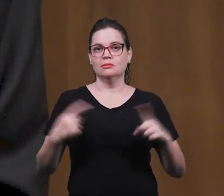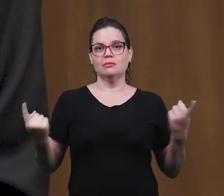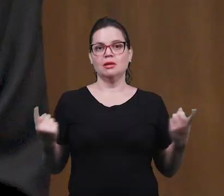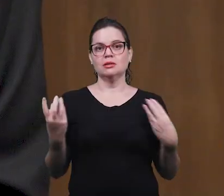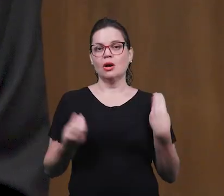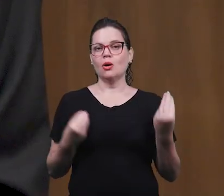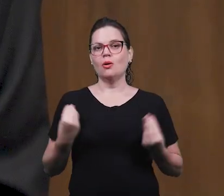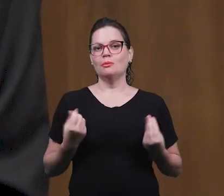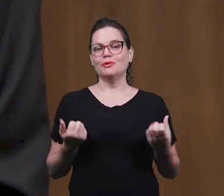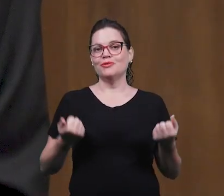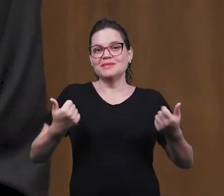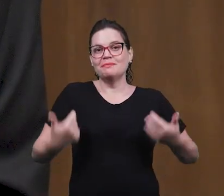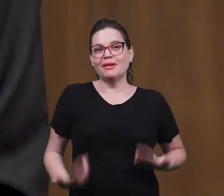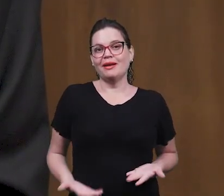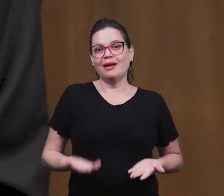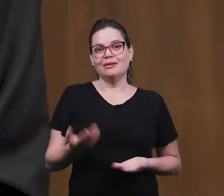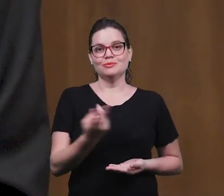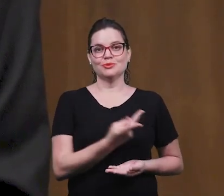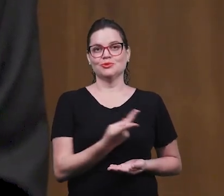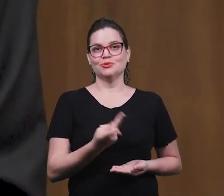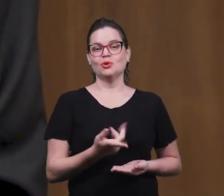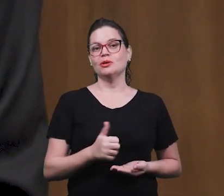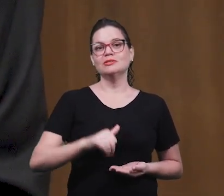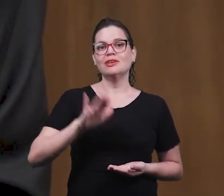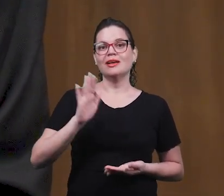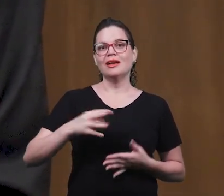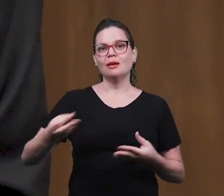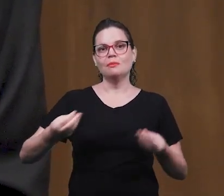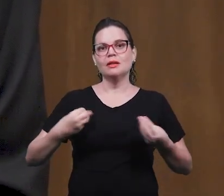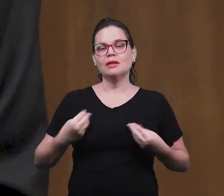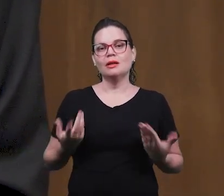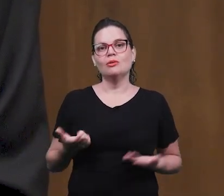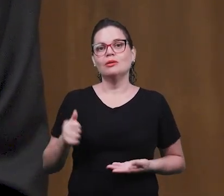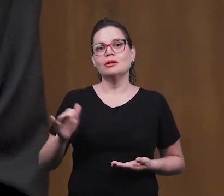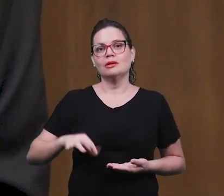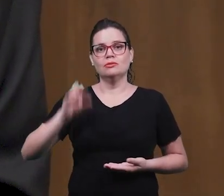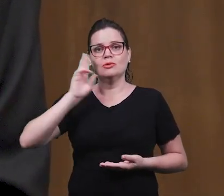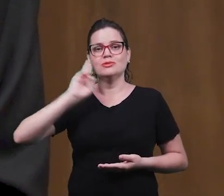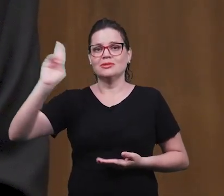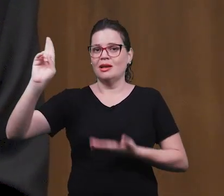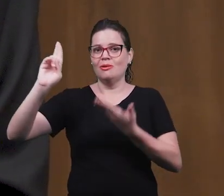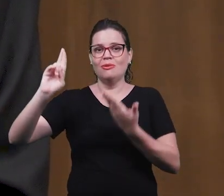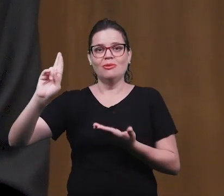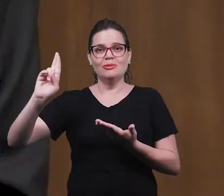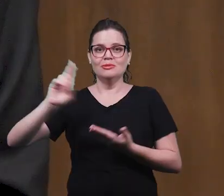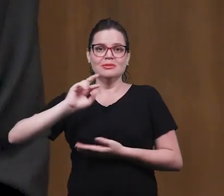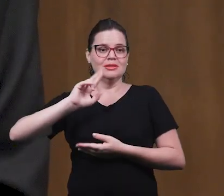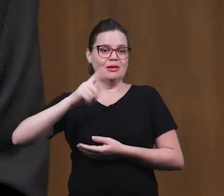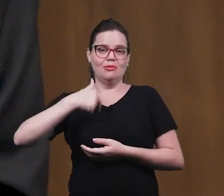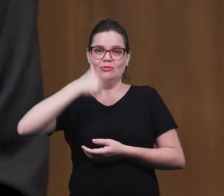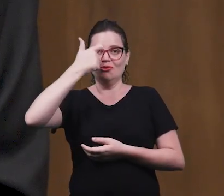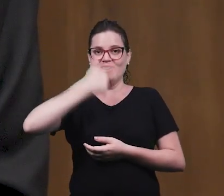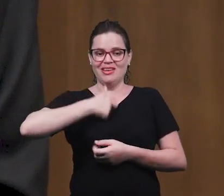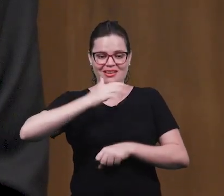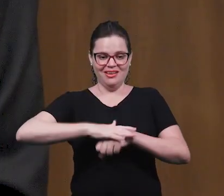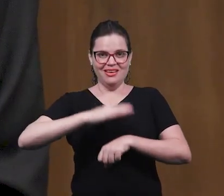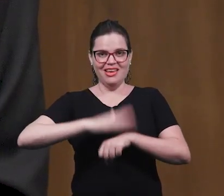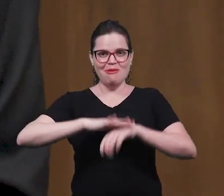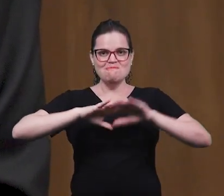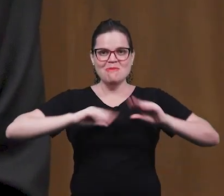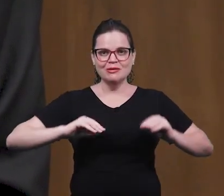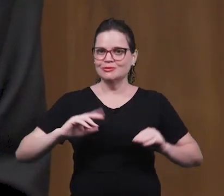explicar isso para eles. Né? Quem abriu aquela porta foi o Senhor. Então, o Senhor, assim,